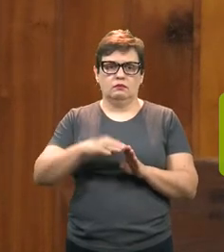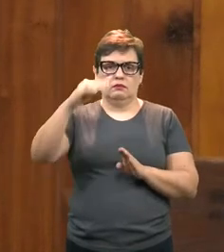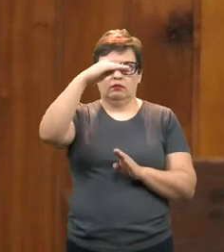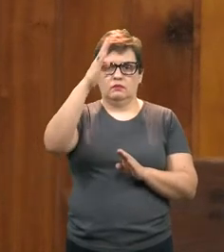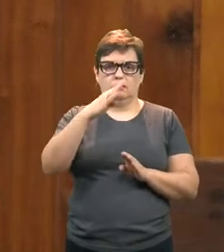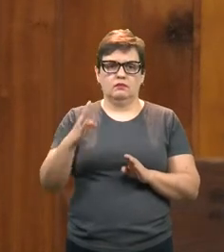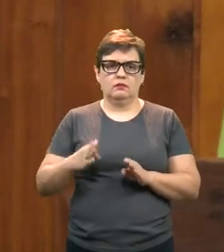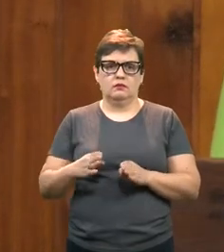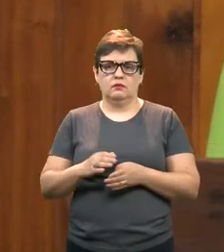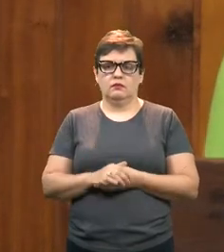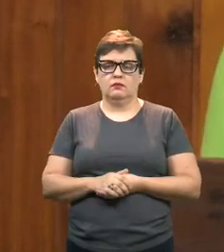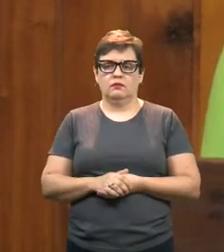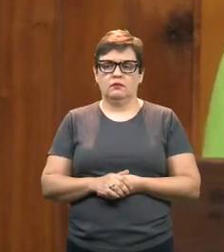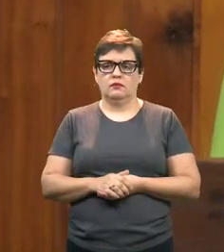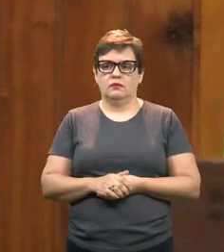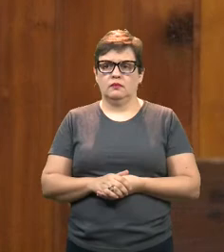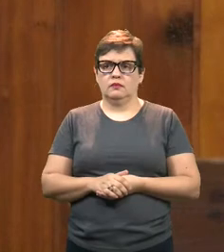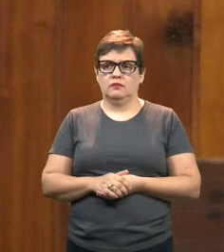certeza. Bom,